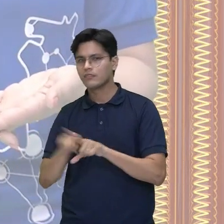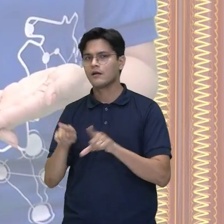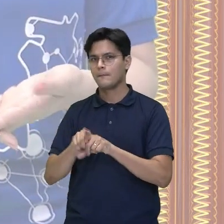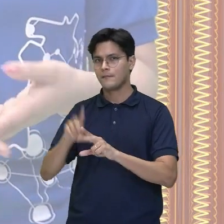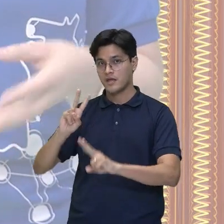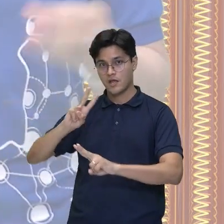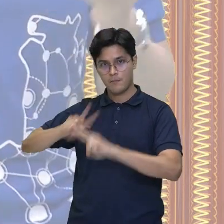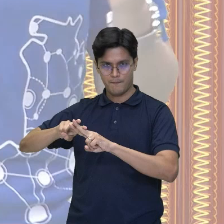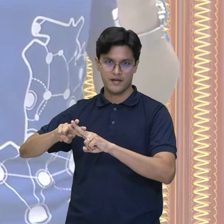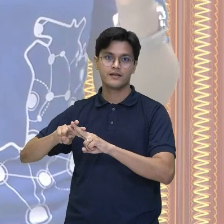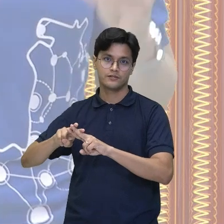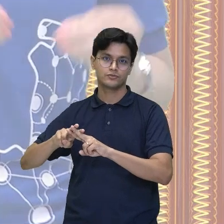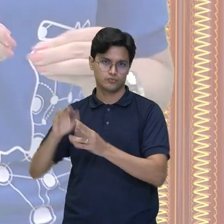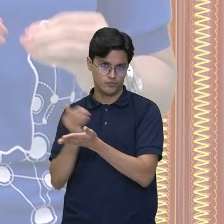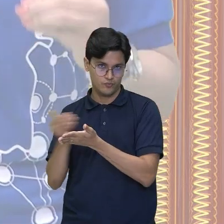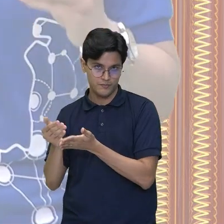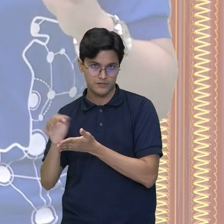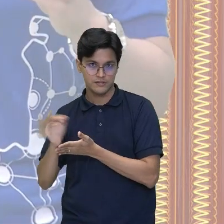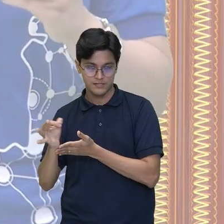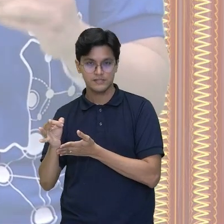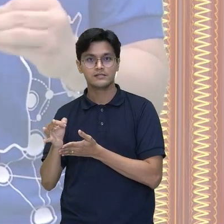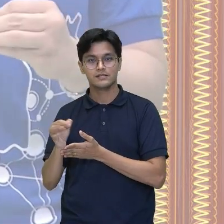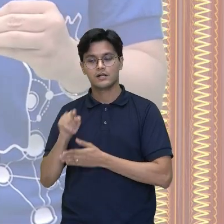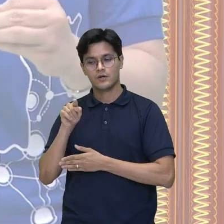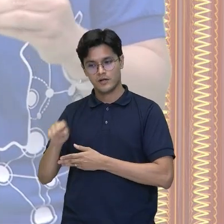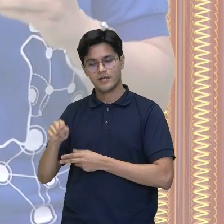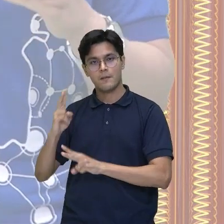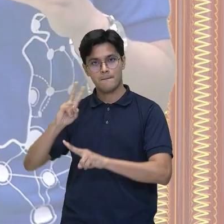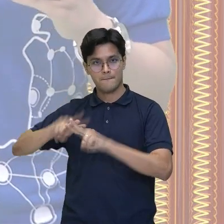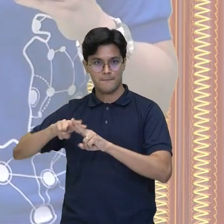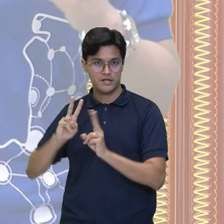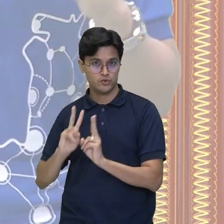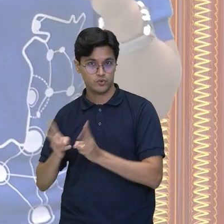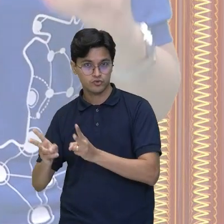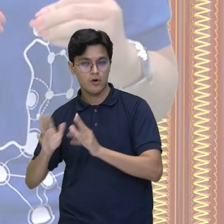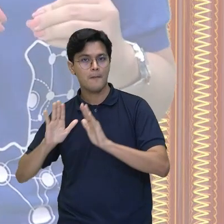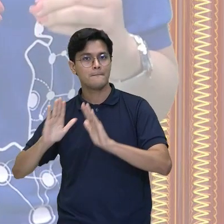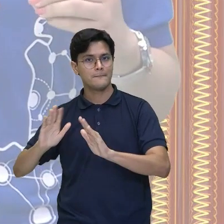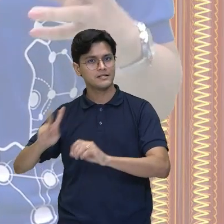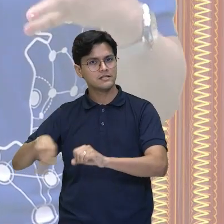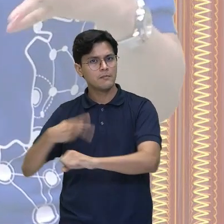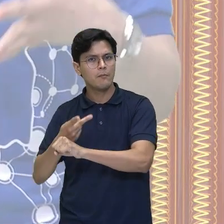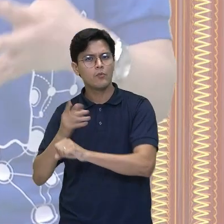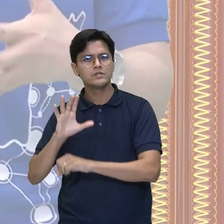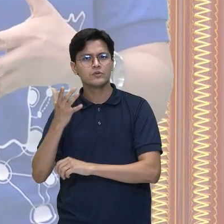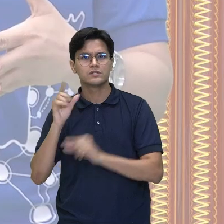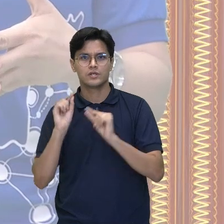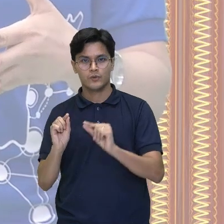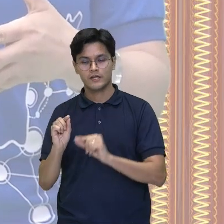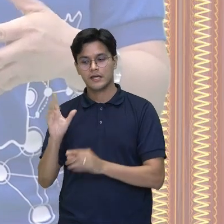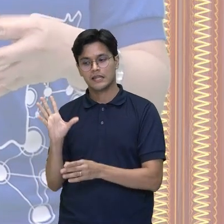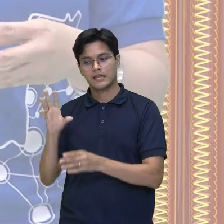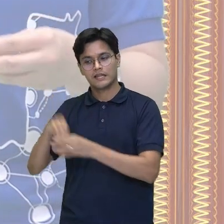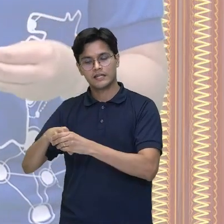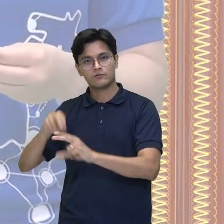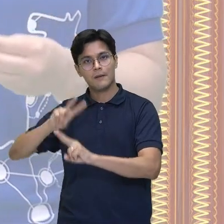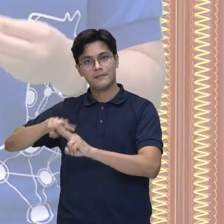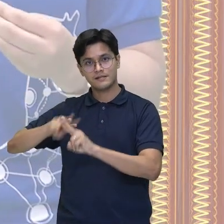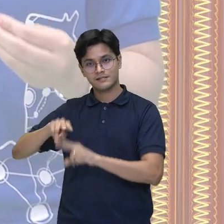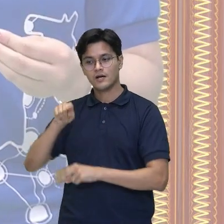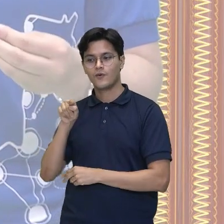primeira situação. Então Atahualpa ficou prisioneiro de Huáscar, só que Atahualpa, dentro da prisão, ele